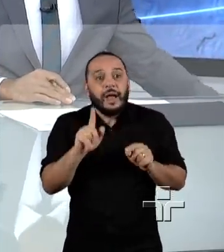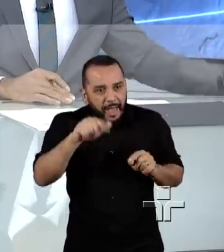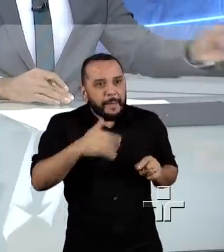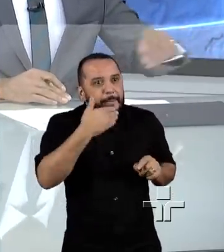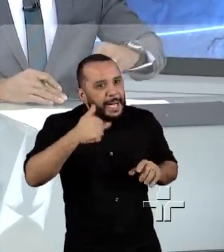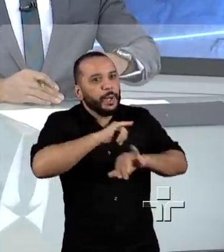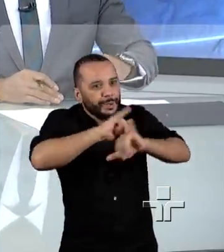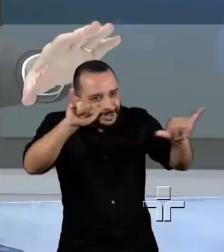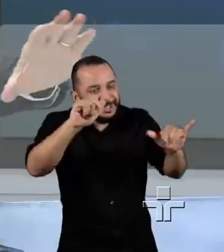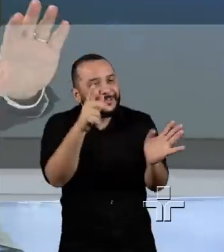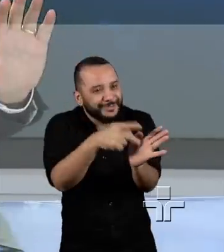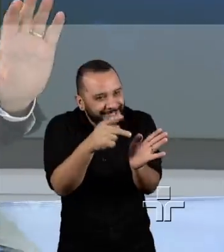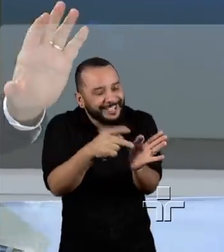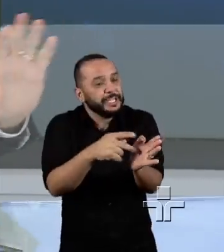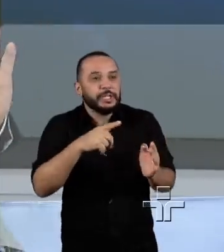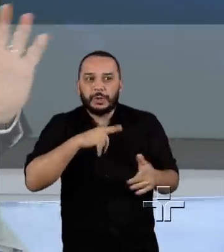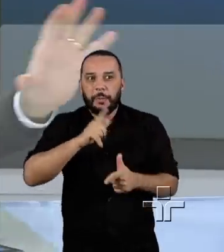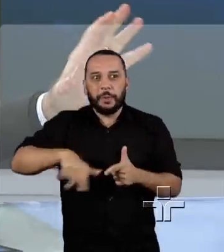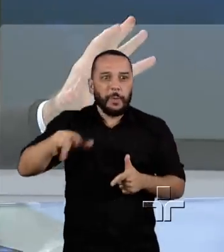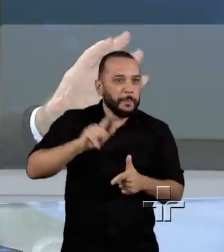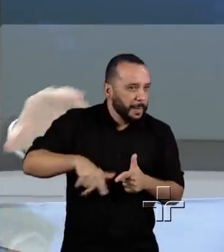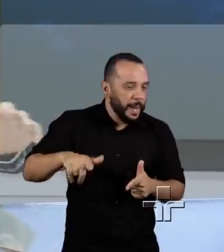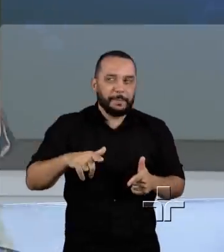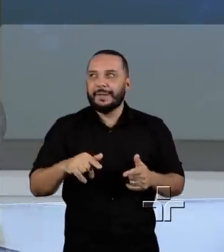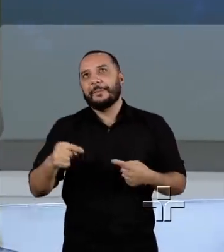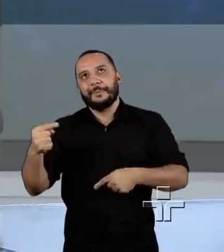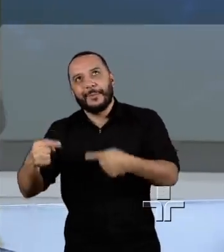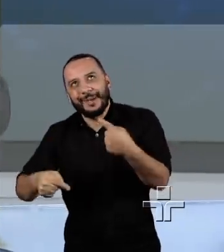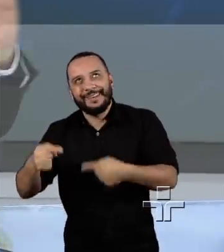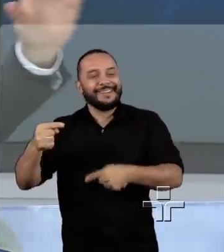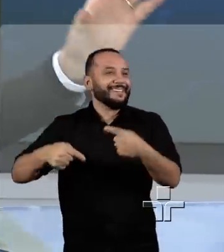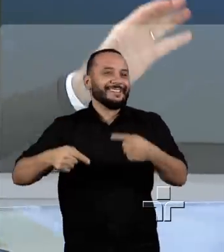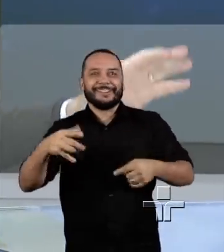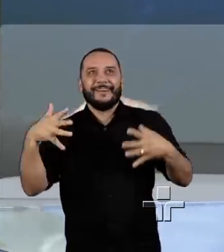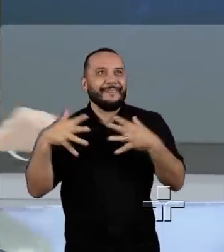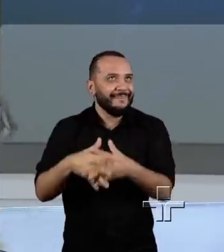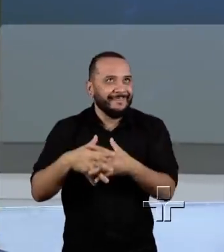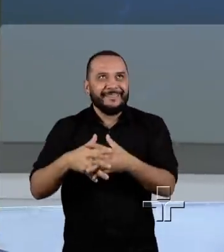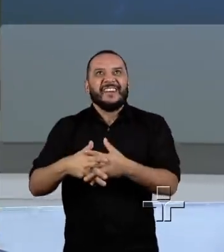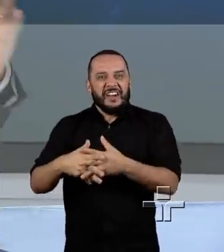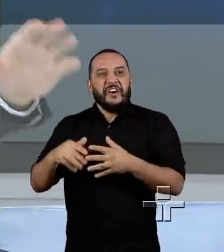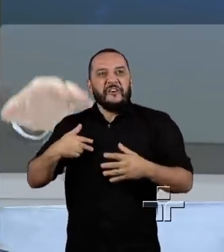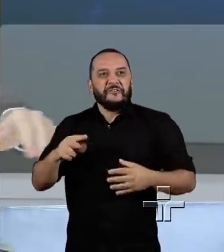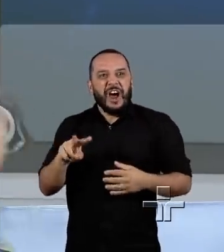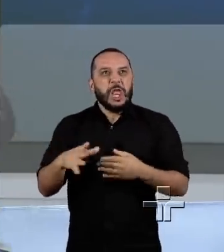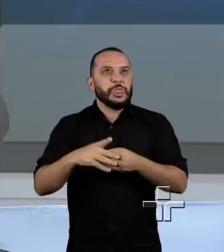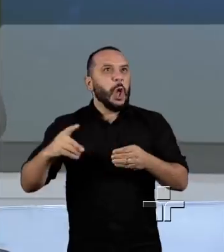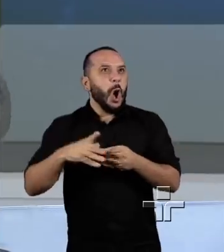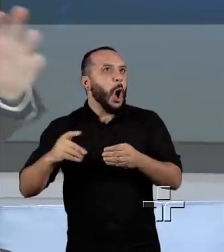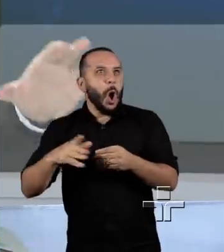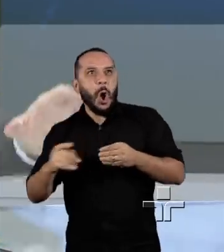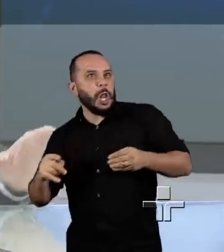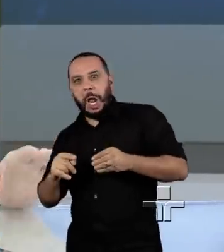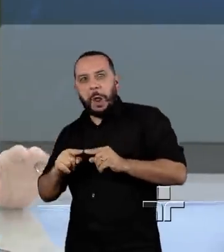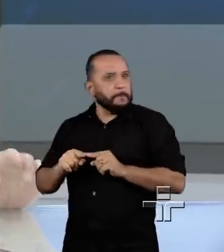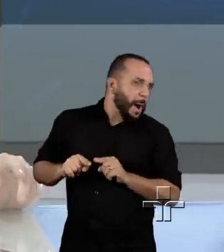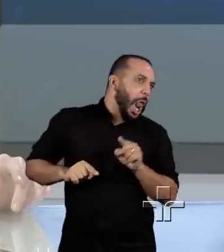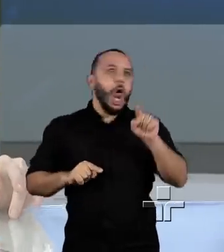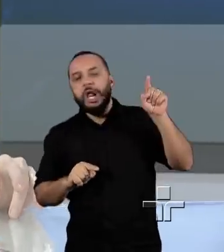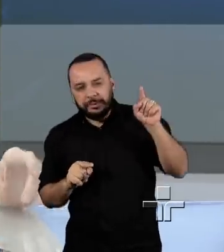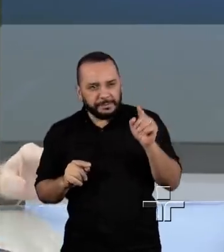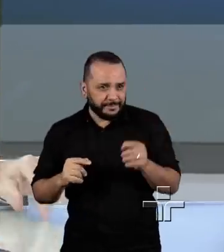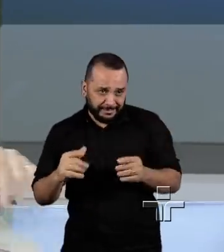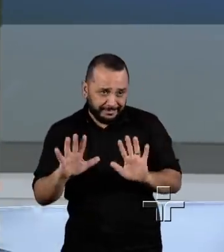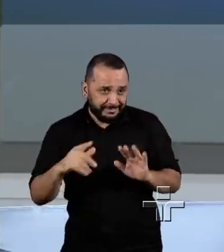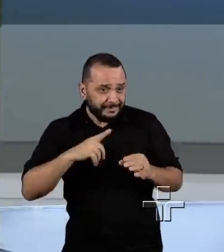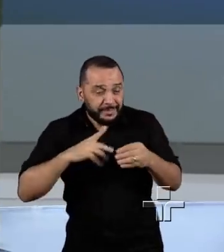que com toda essa turbulência que a gente discutiu política aqui e que diziam que ia acabar, que o dólar ia estourar, que tudo ia parar, o dólar